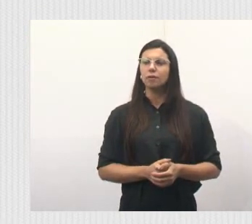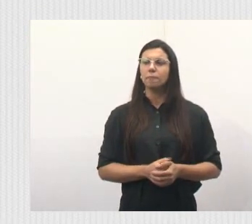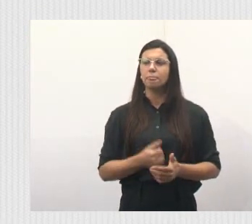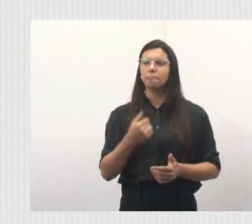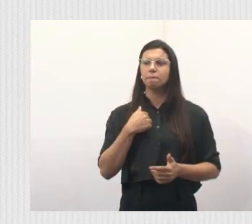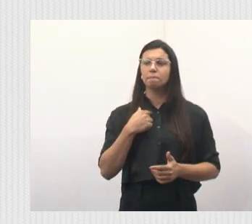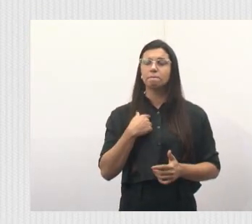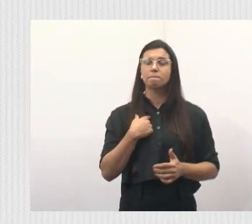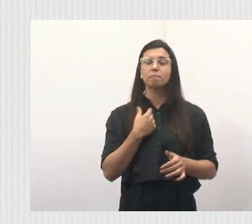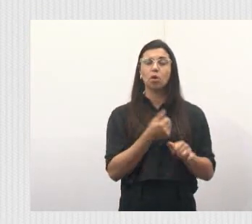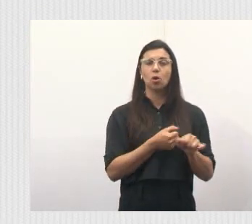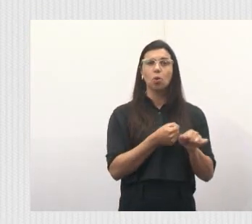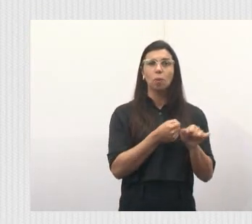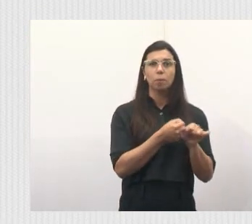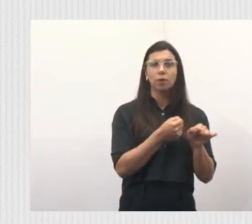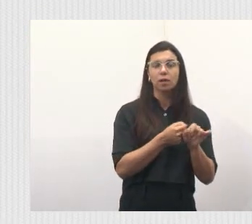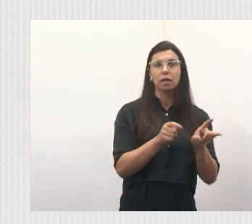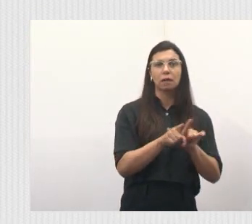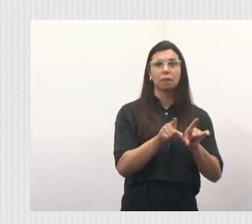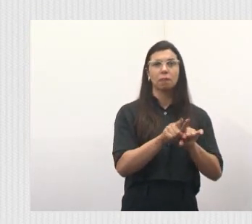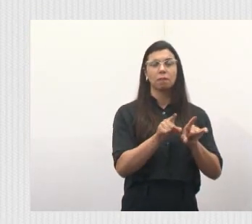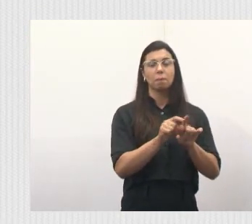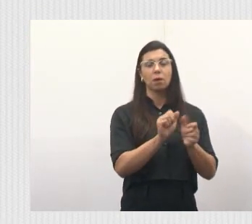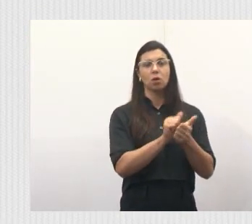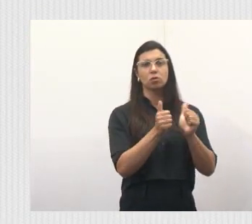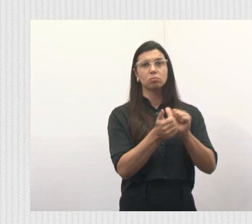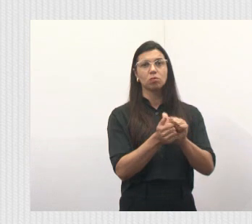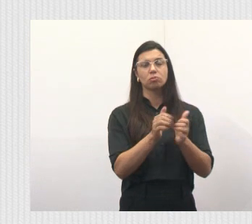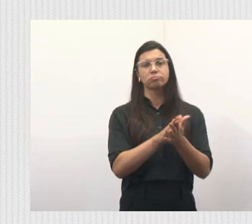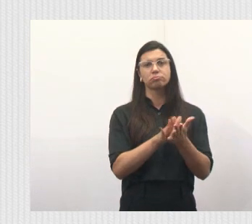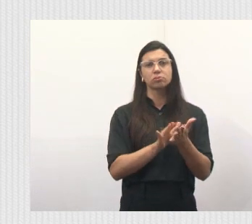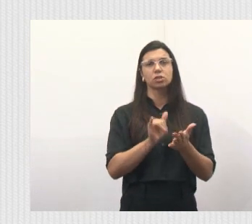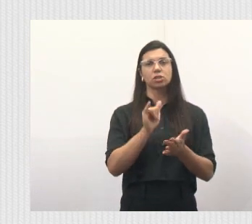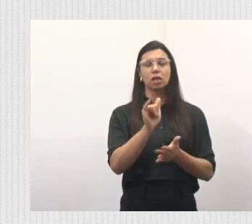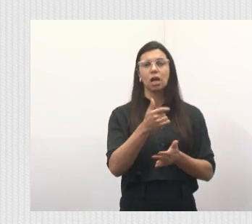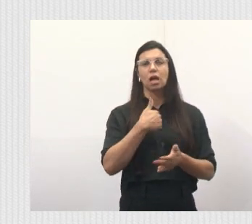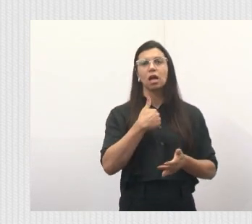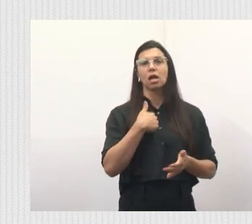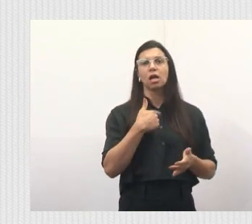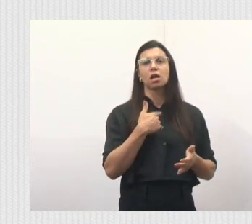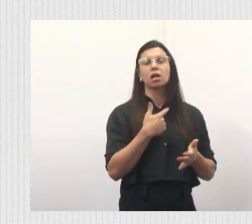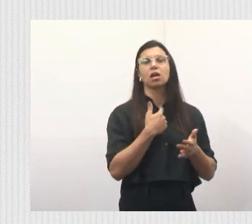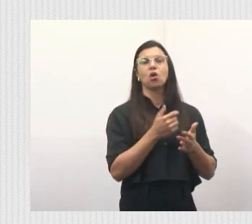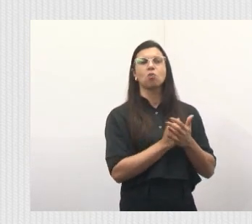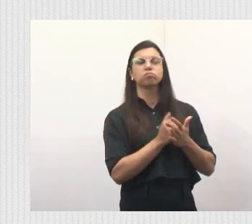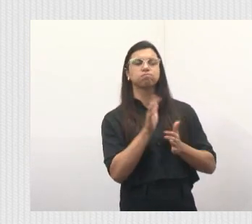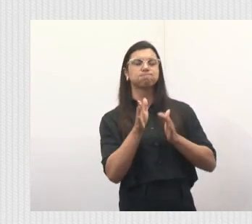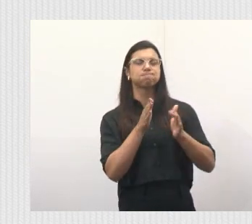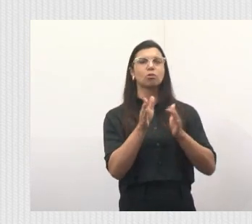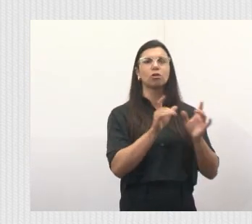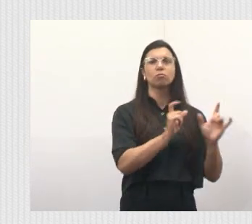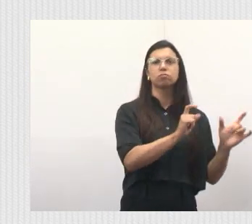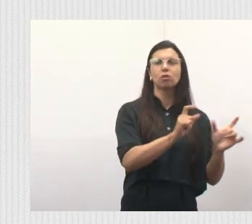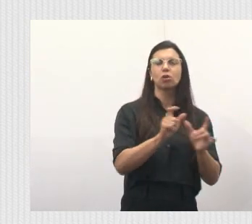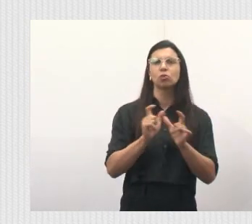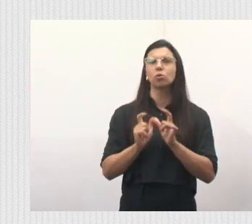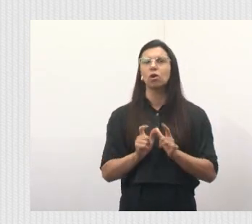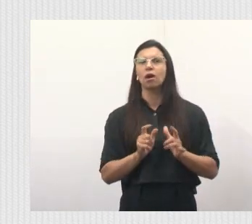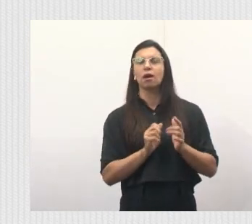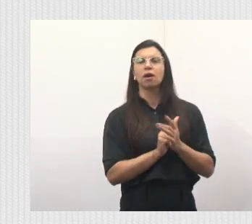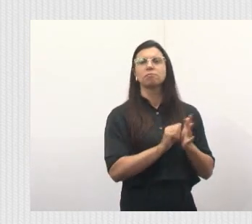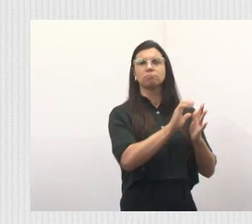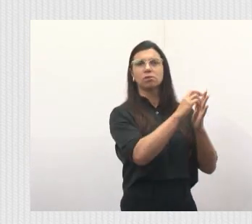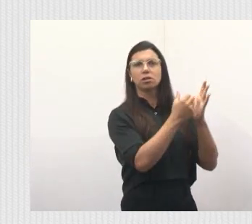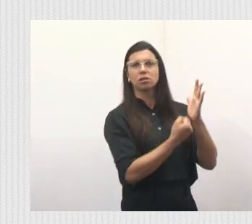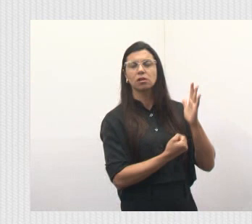Estive acompanhando o final de semana também o esporte do nosso município, estive rodando por alguns centros comunitários, estive no handball,